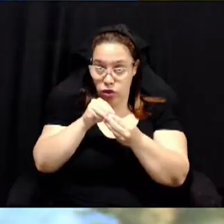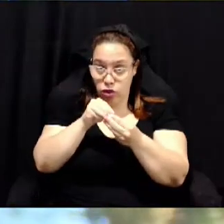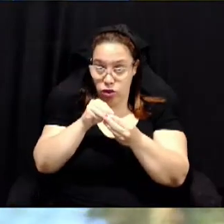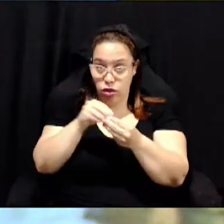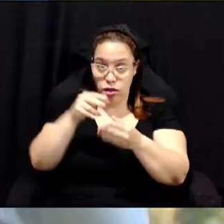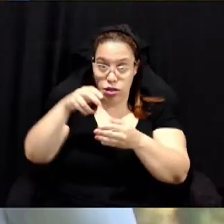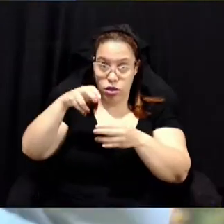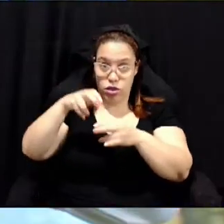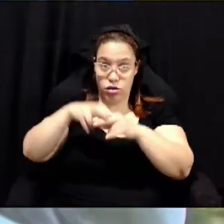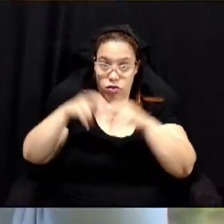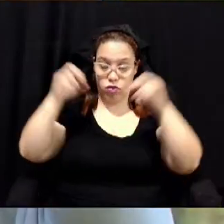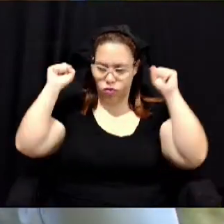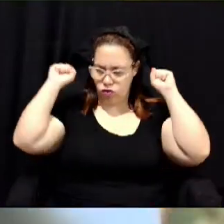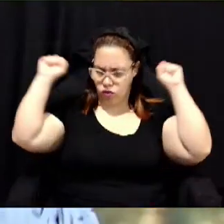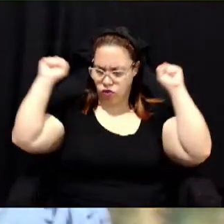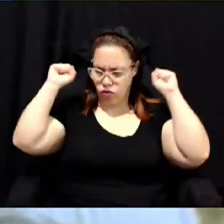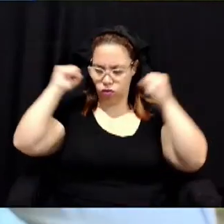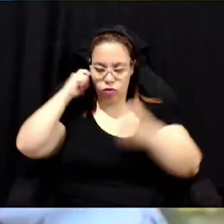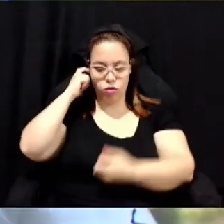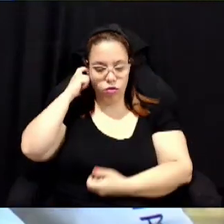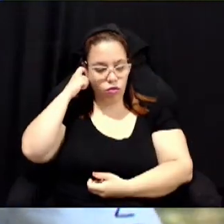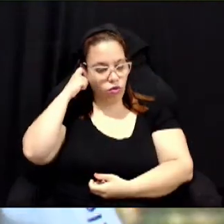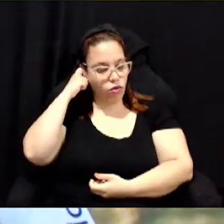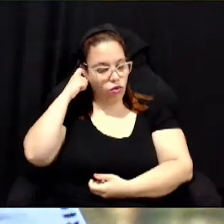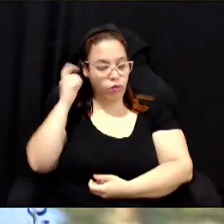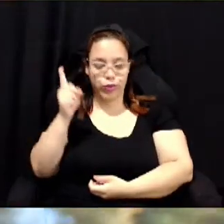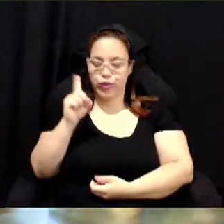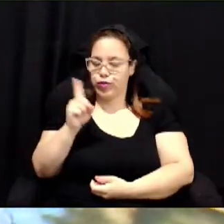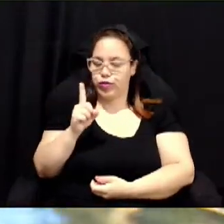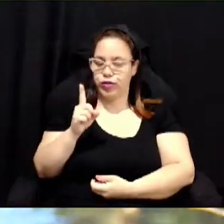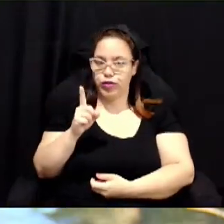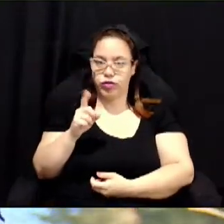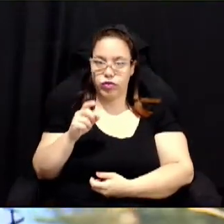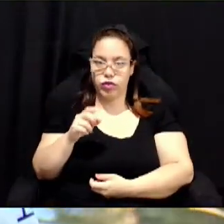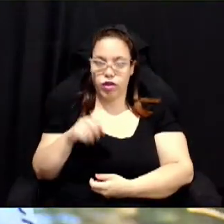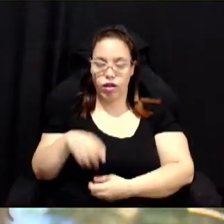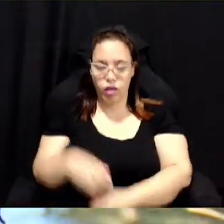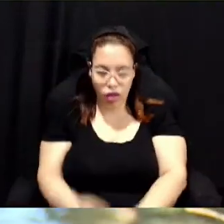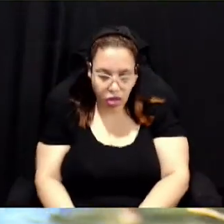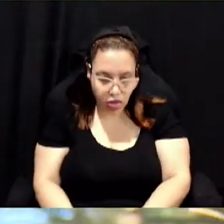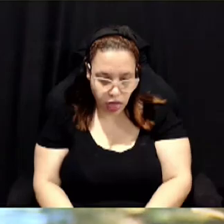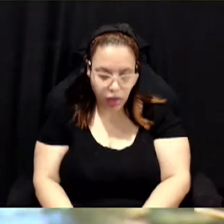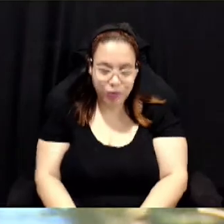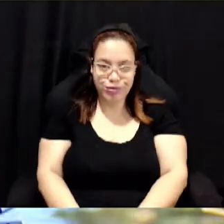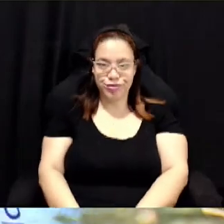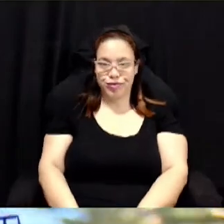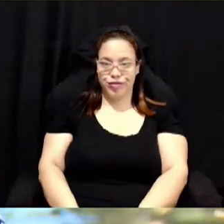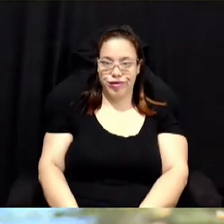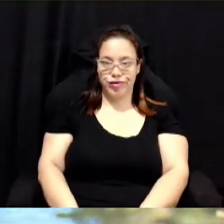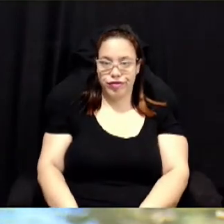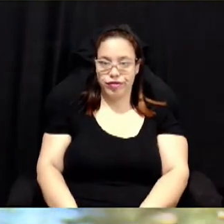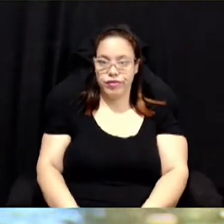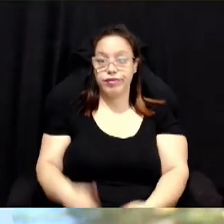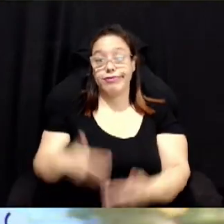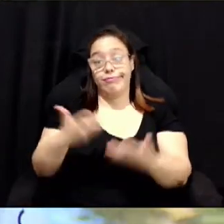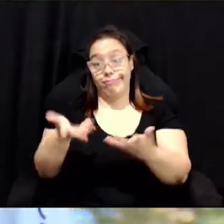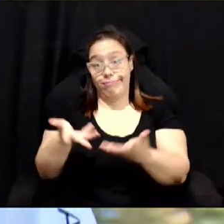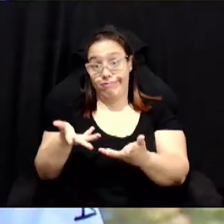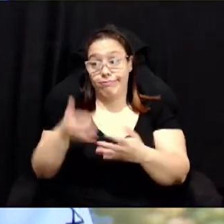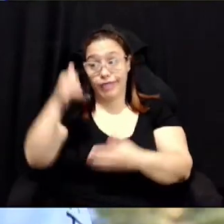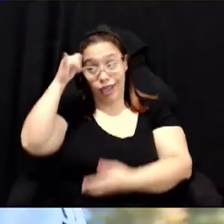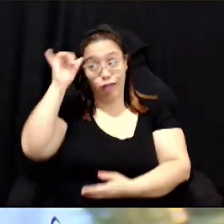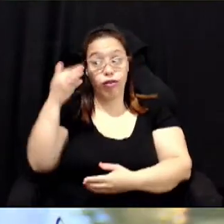como segurar um remo, como não deixar o tronco, a lombar se perder ali no caminho para que evite dores, lesões,